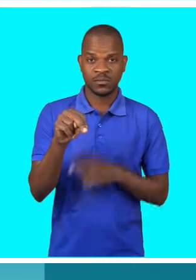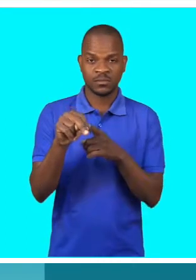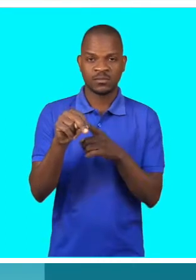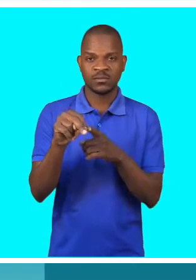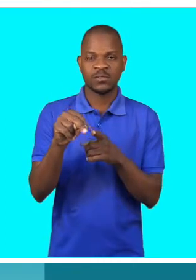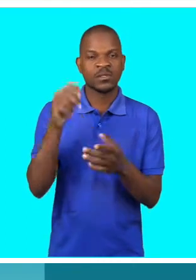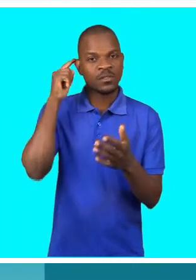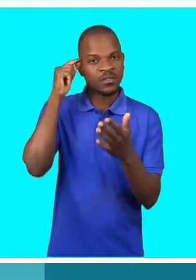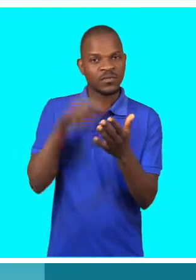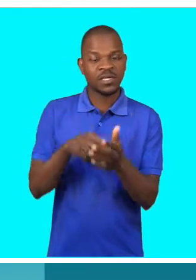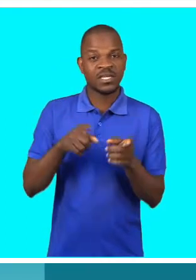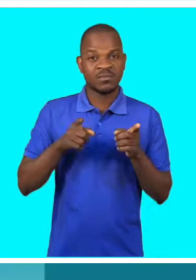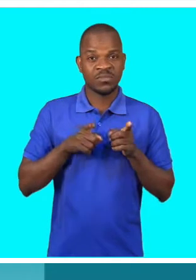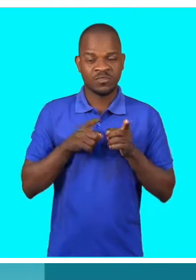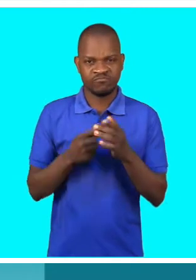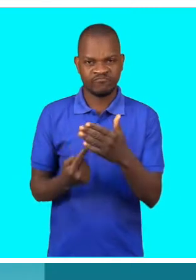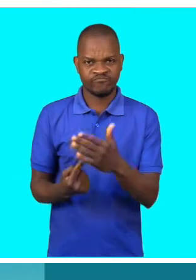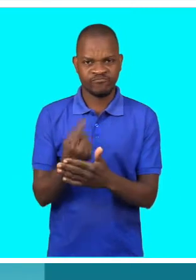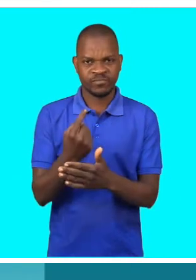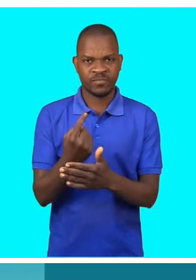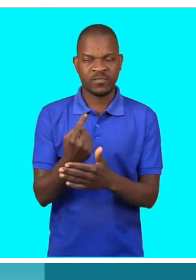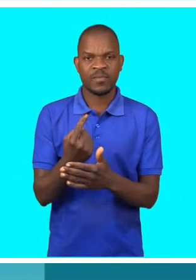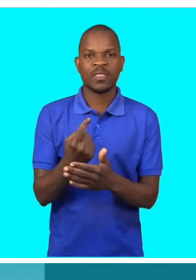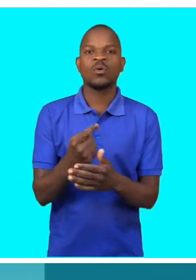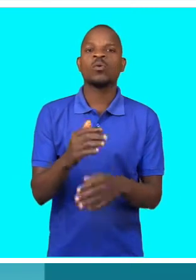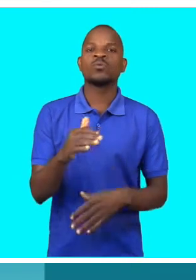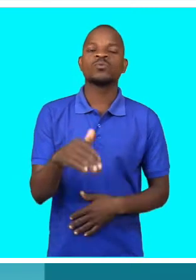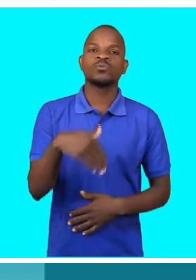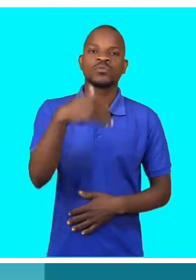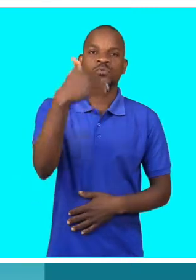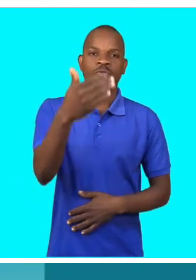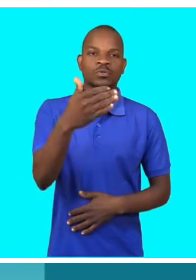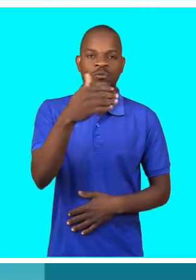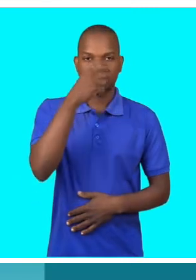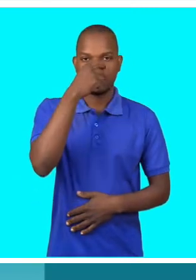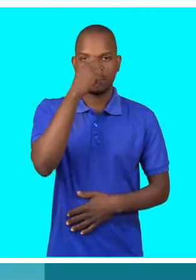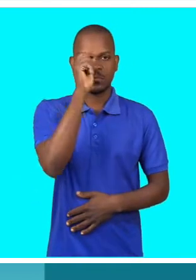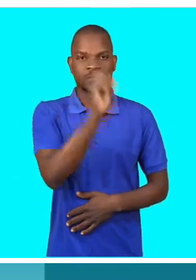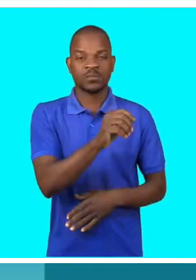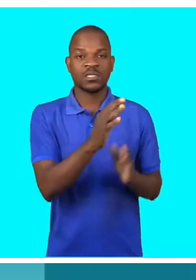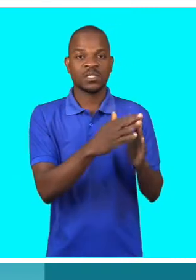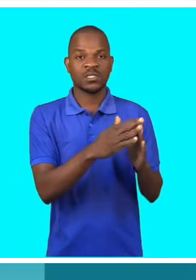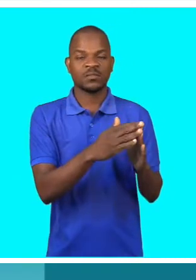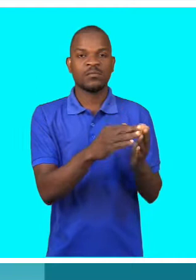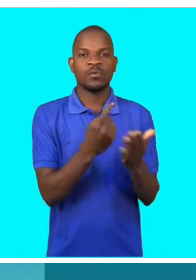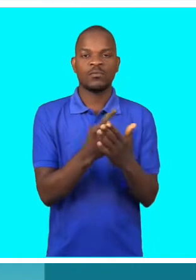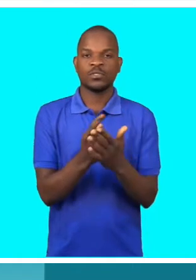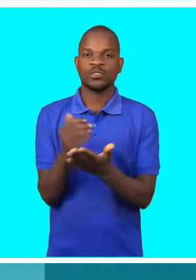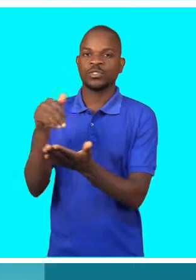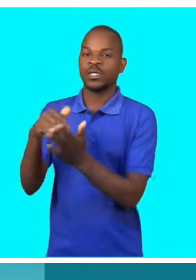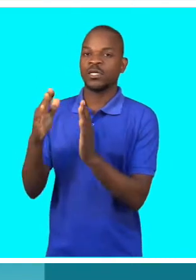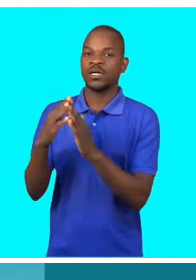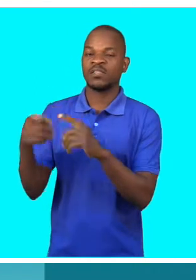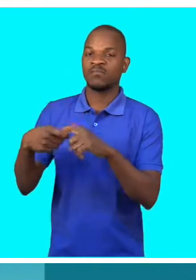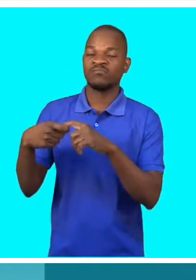menina sai daquele primeiro período, então automaticamente abandona da casa, vai em casa de uma tia. Depois, quando